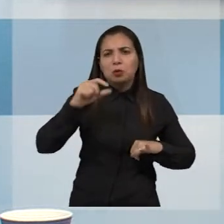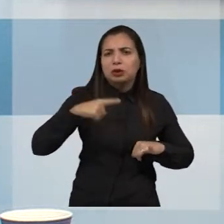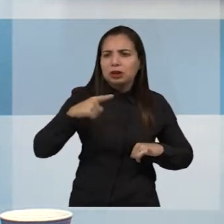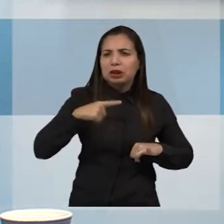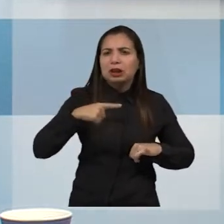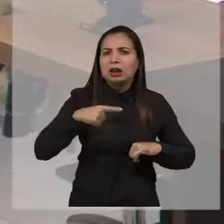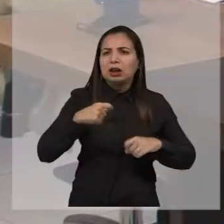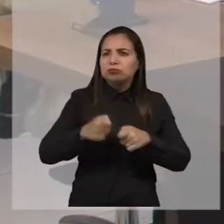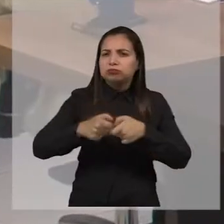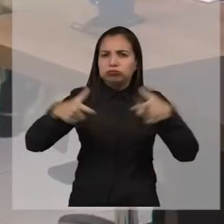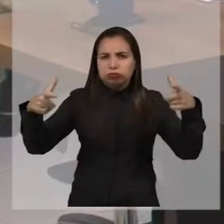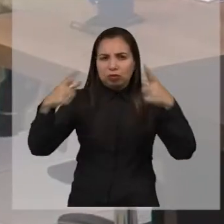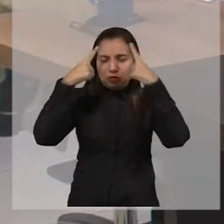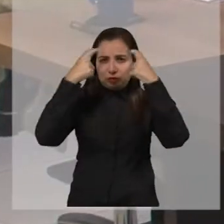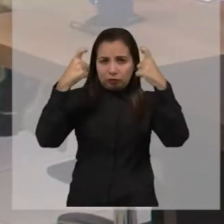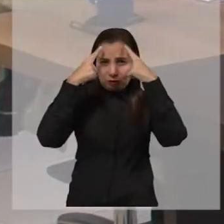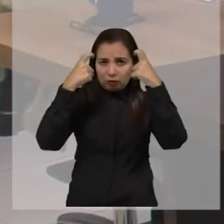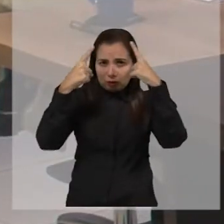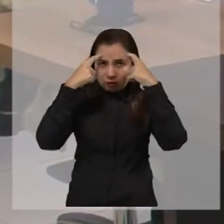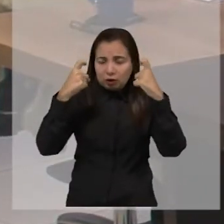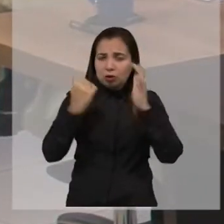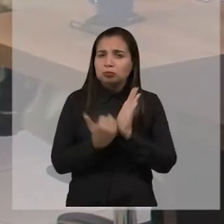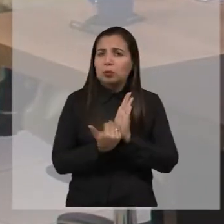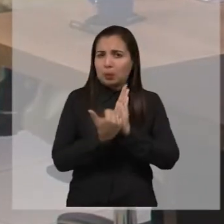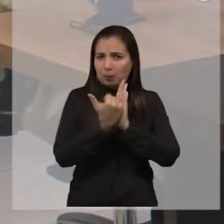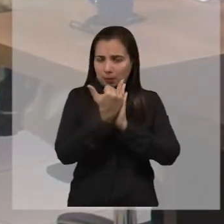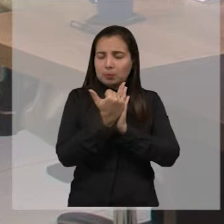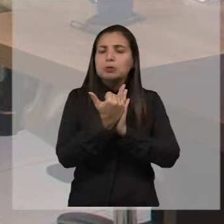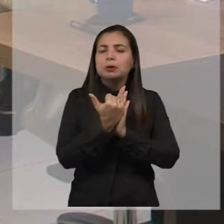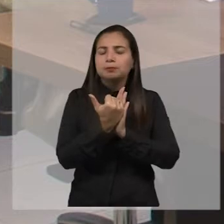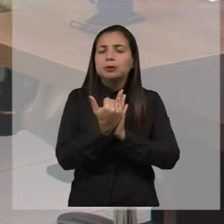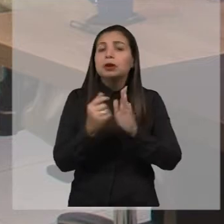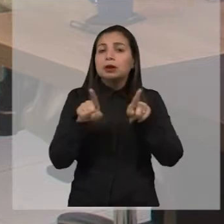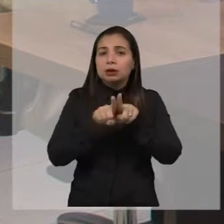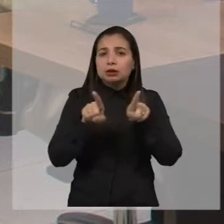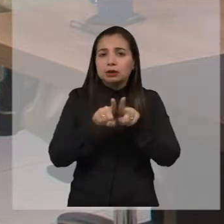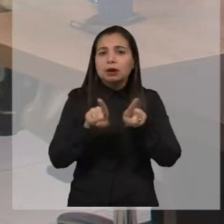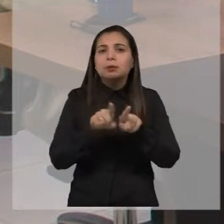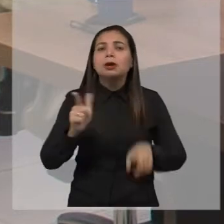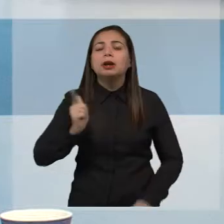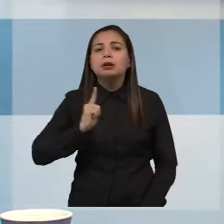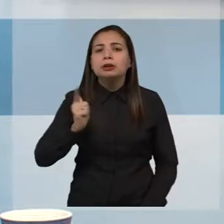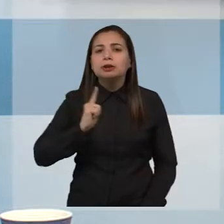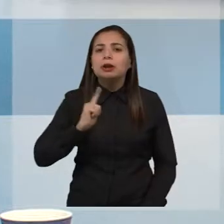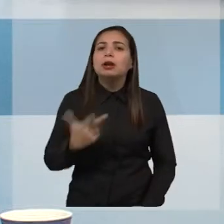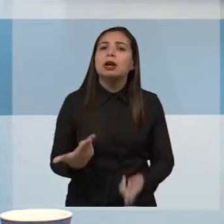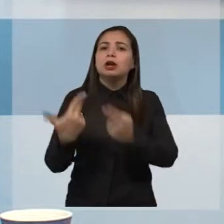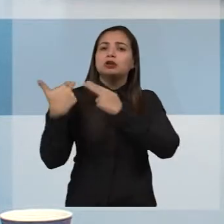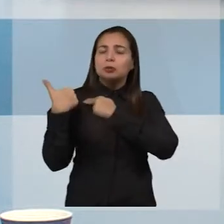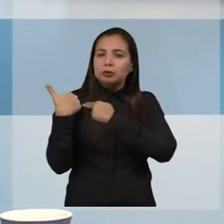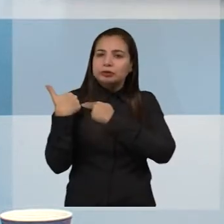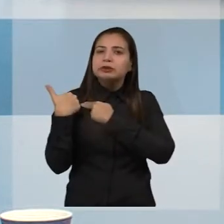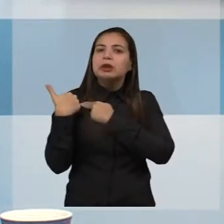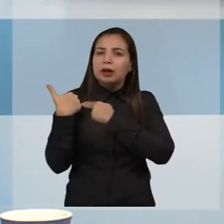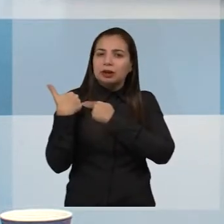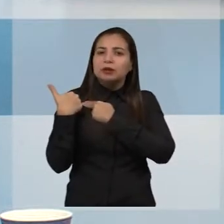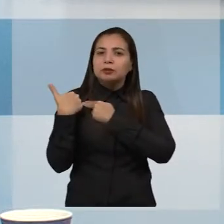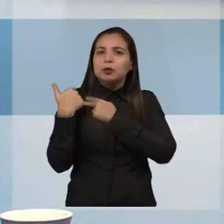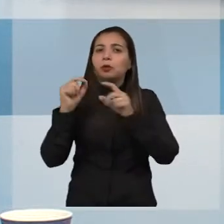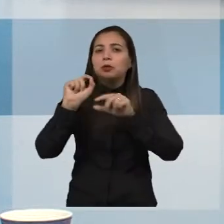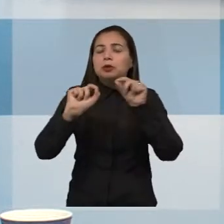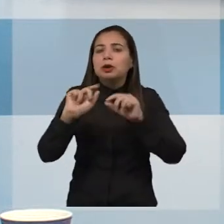dos altos índices de violência e de criminalidade, mas é também, a um só tempo, corresponsável, de alguma